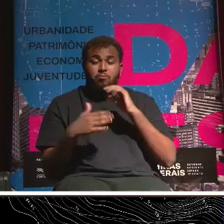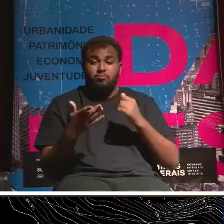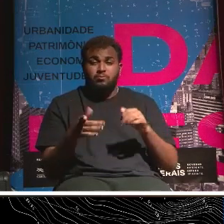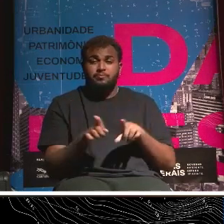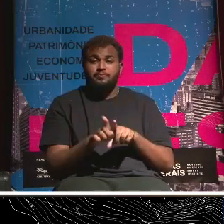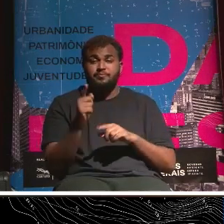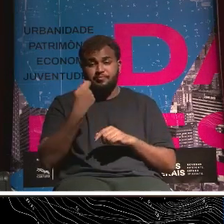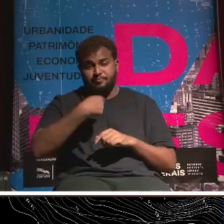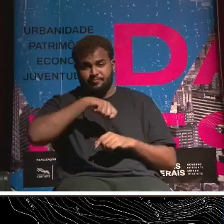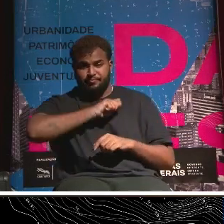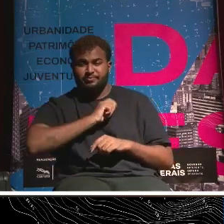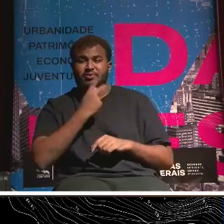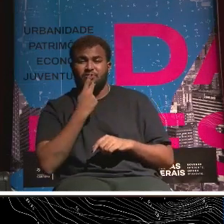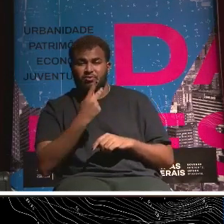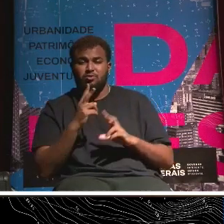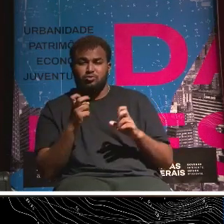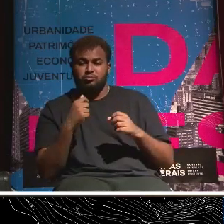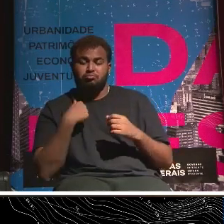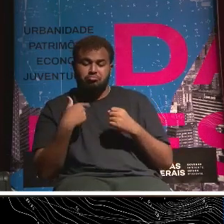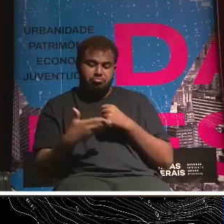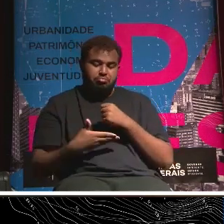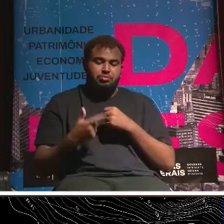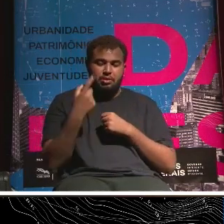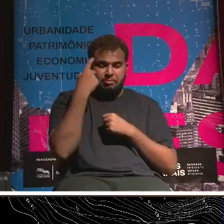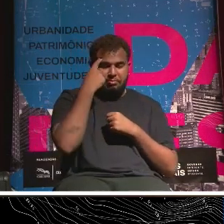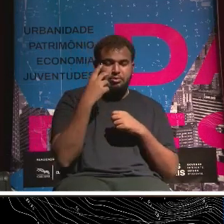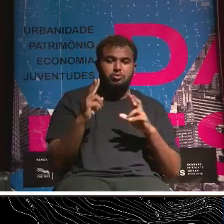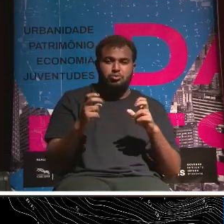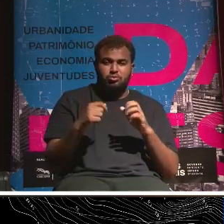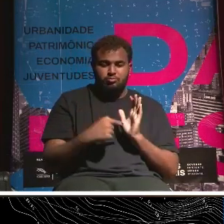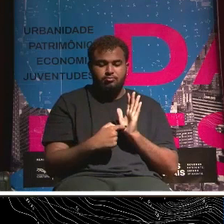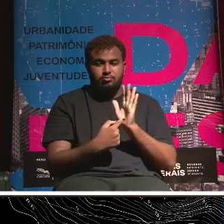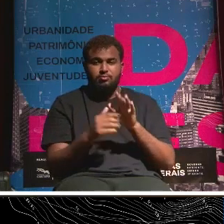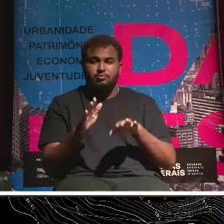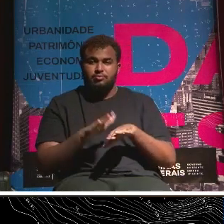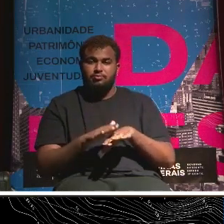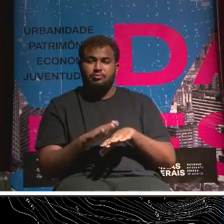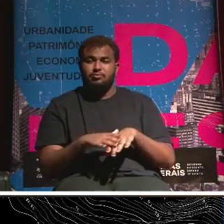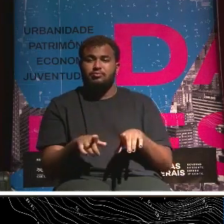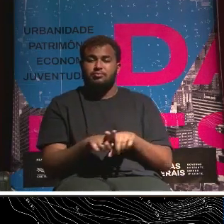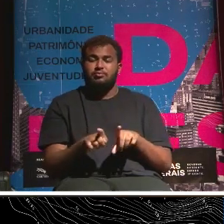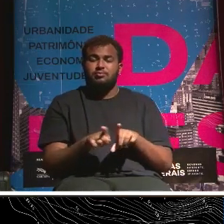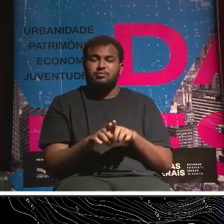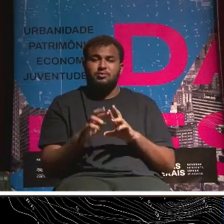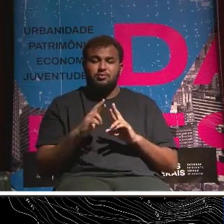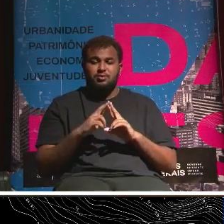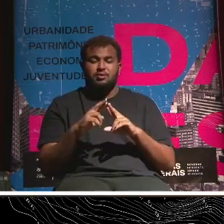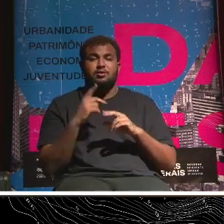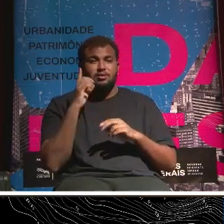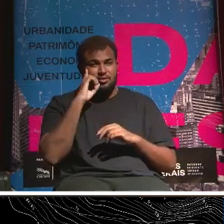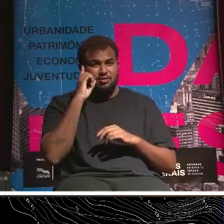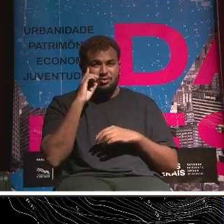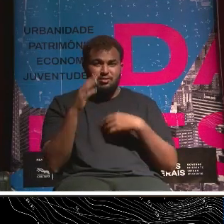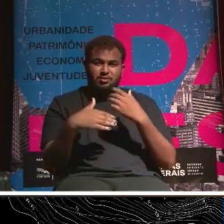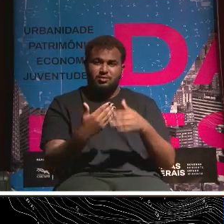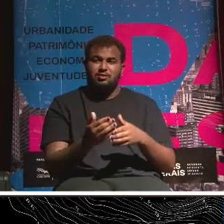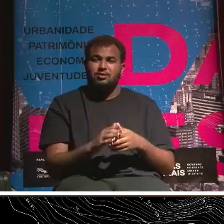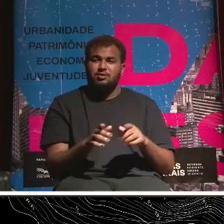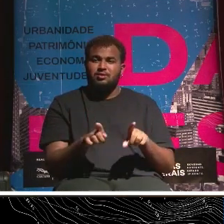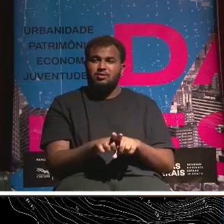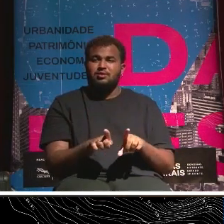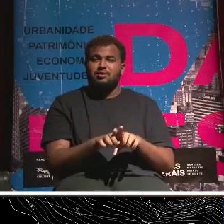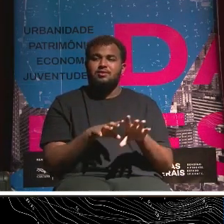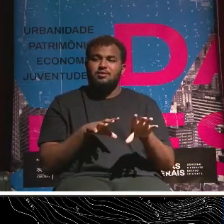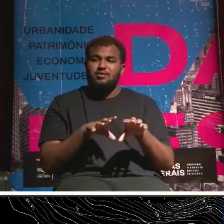Espanha, é fundamental, mas pensando em introjetar nas realidades, nos dia a dias, e em processos, acima de tudo, formativos